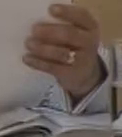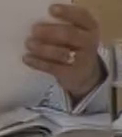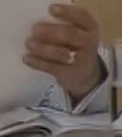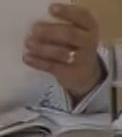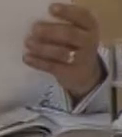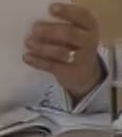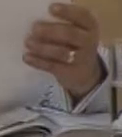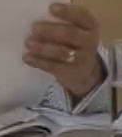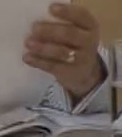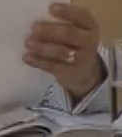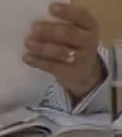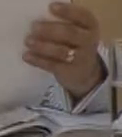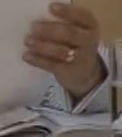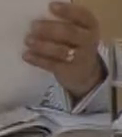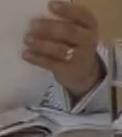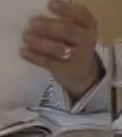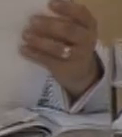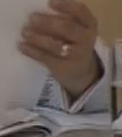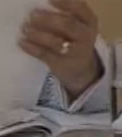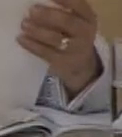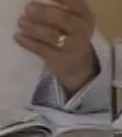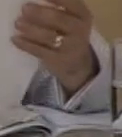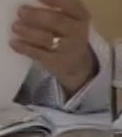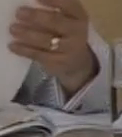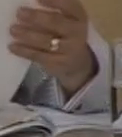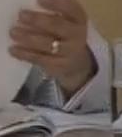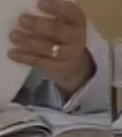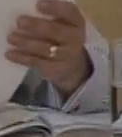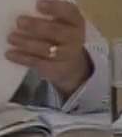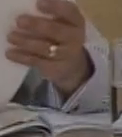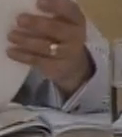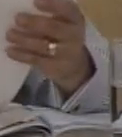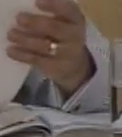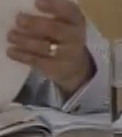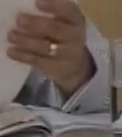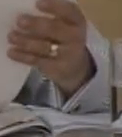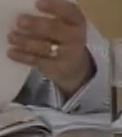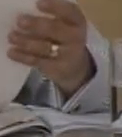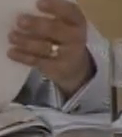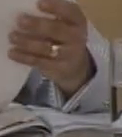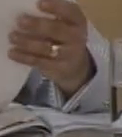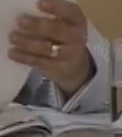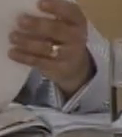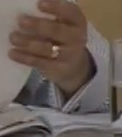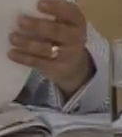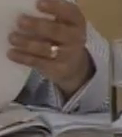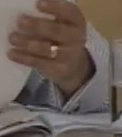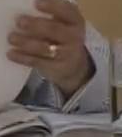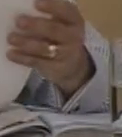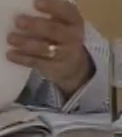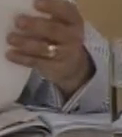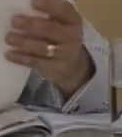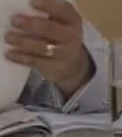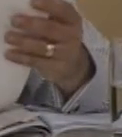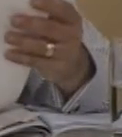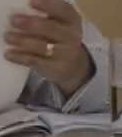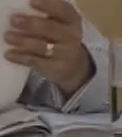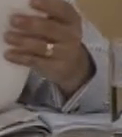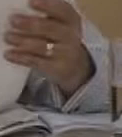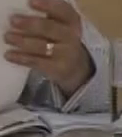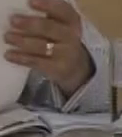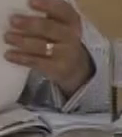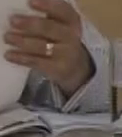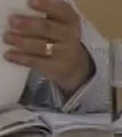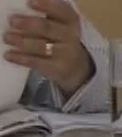artigo 191 do Regimento Interno da Câmara Municipal de Limeira. Assinam o requerimento Aloísio Andrade,